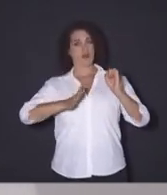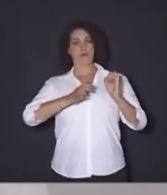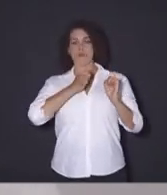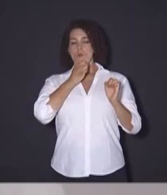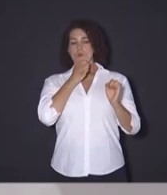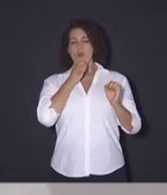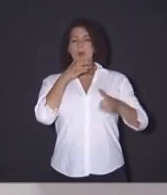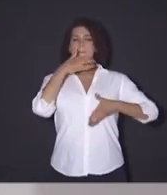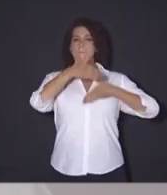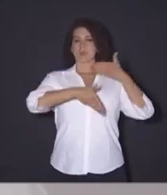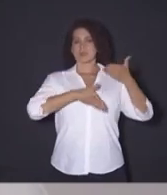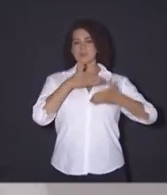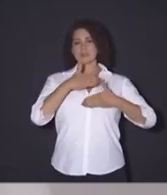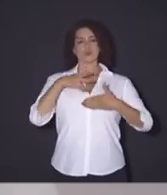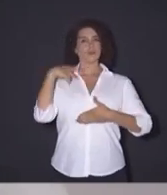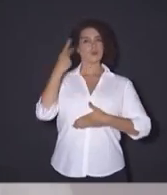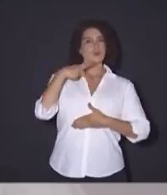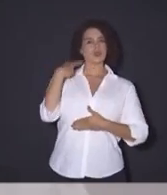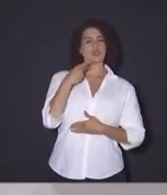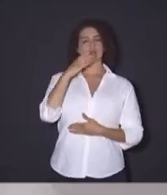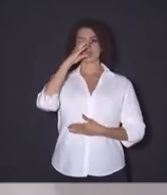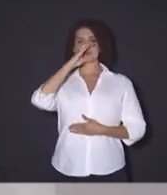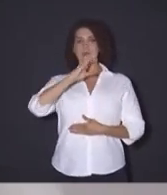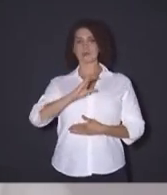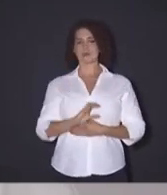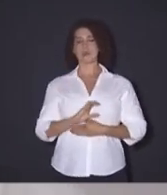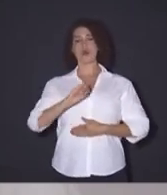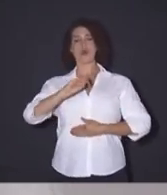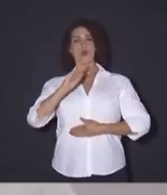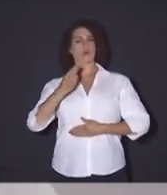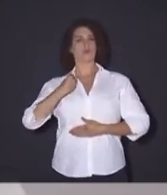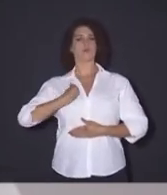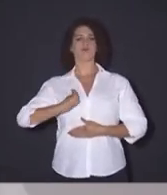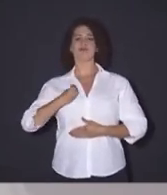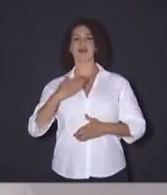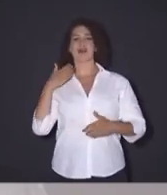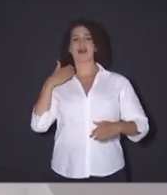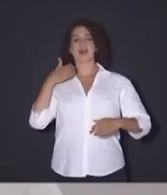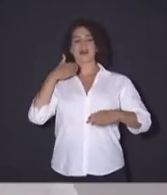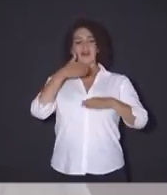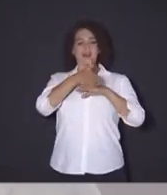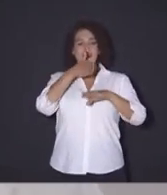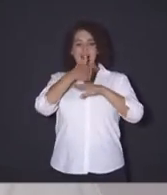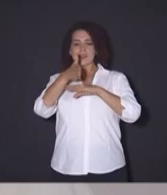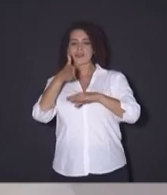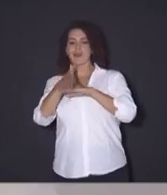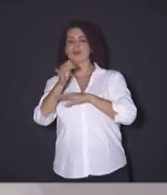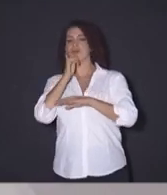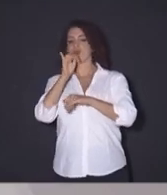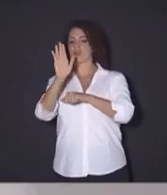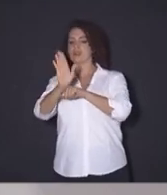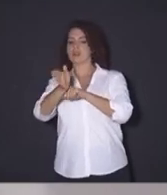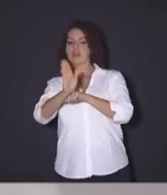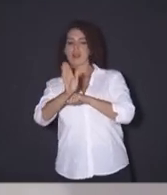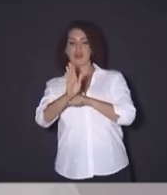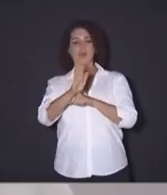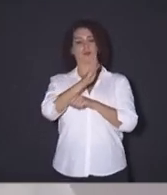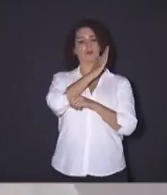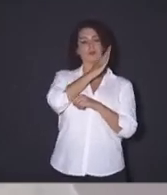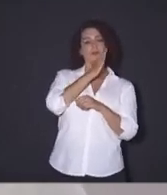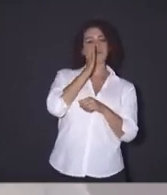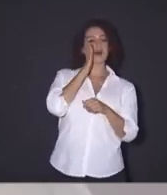política 6 na cidadania seja no cotidiano até entrar nos locais como um cinema num café